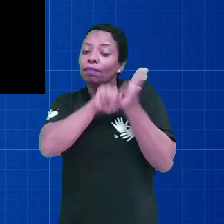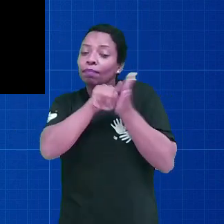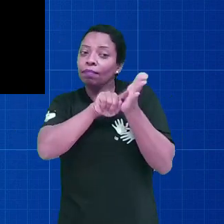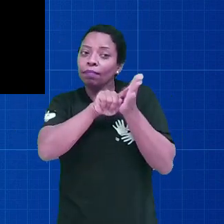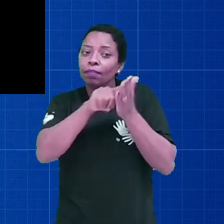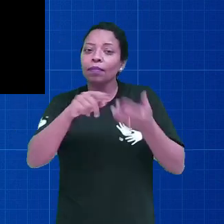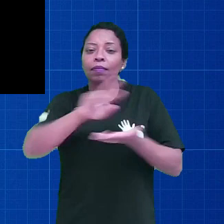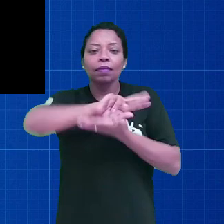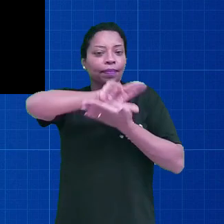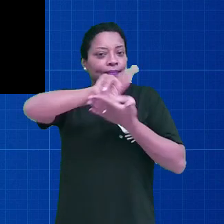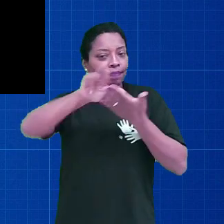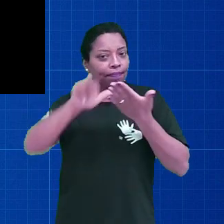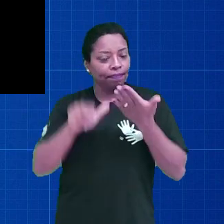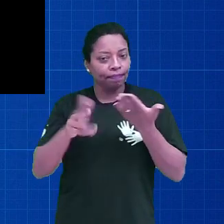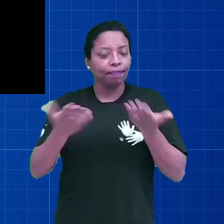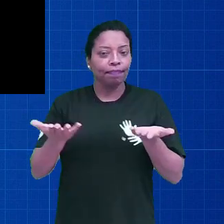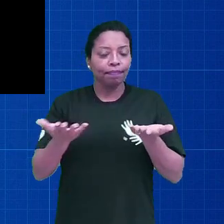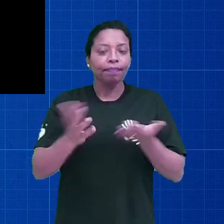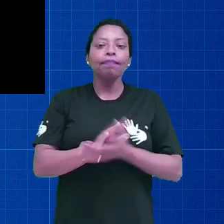nós temos